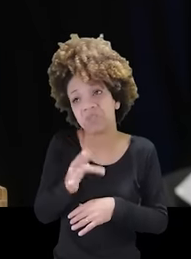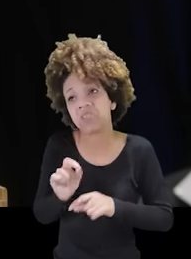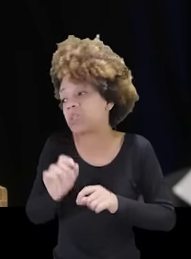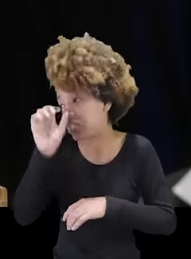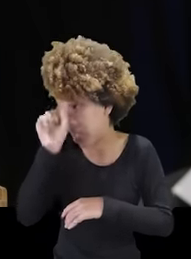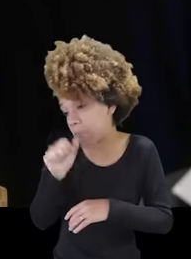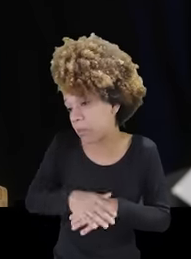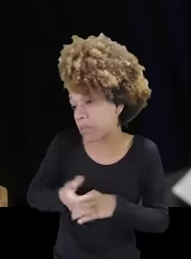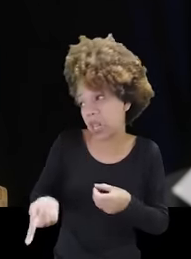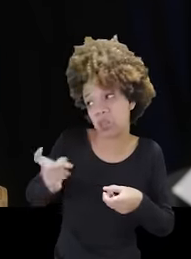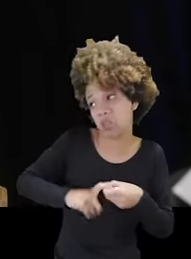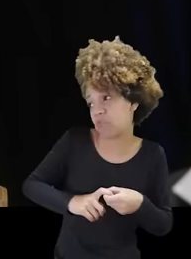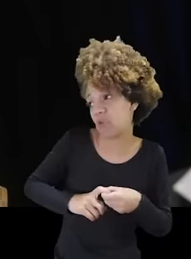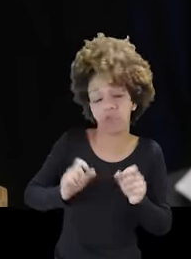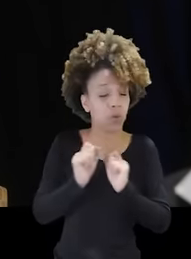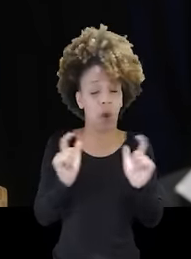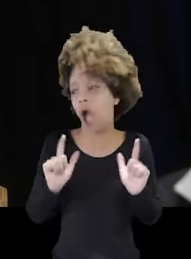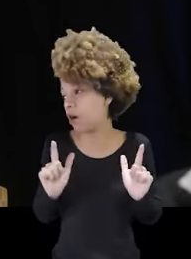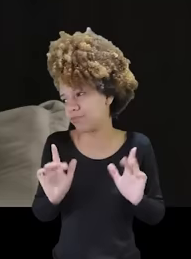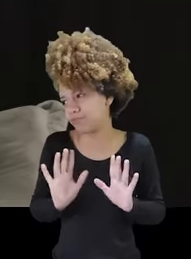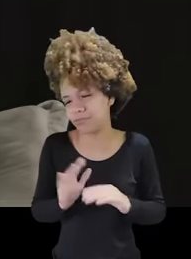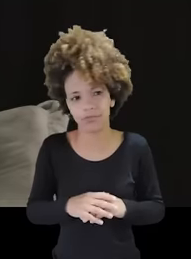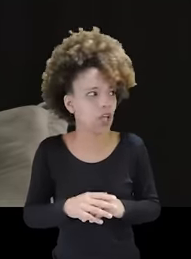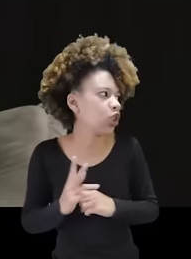eles não voltam tão Uau